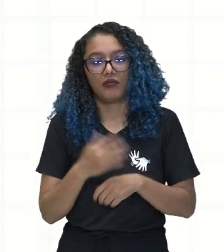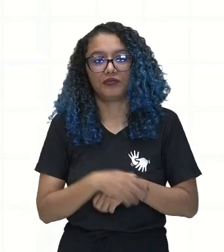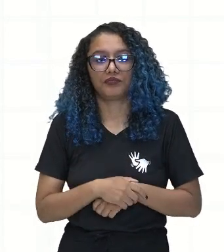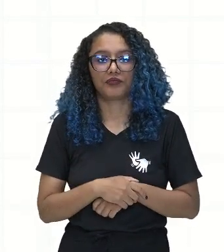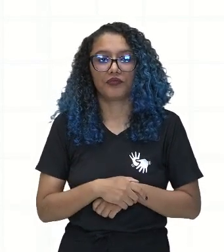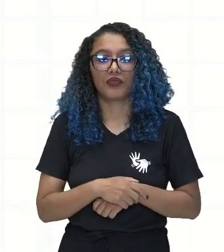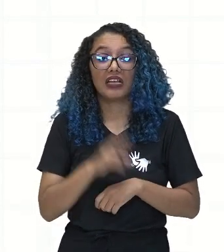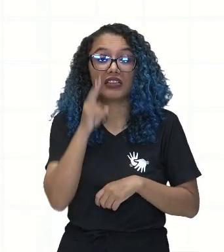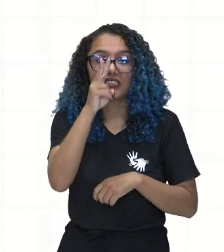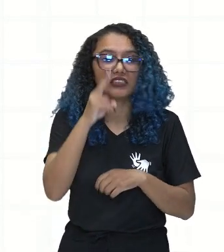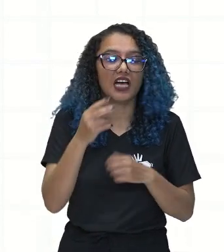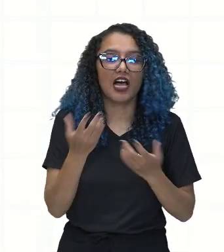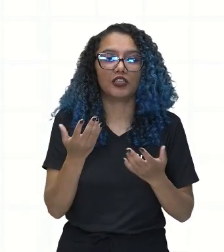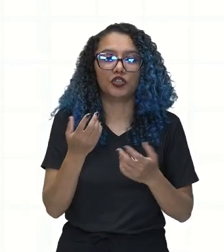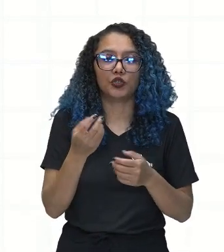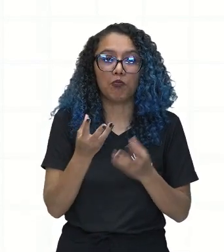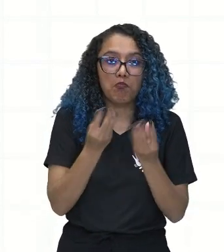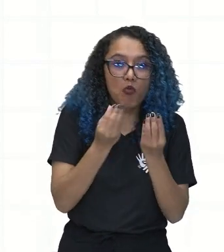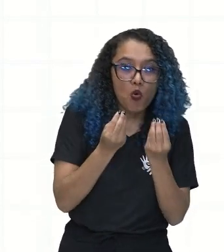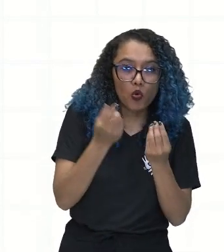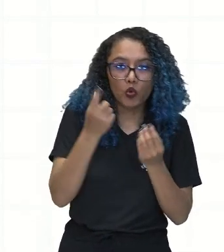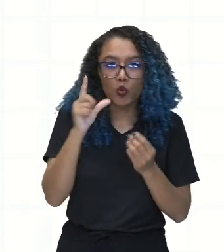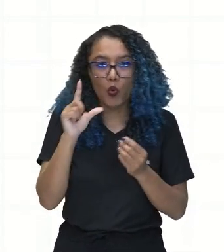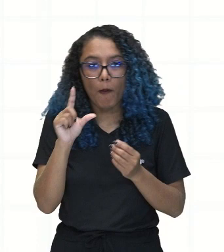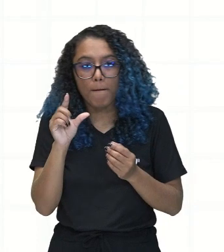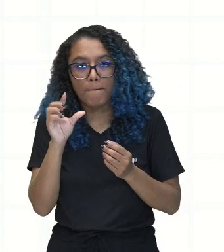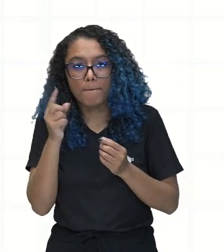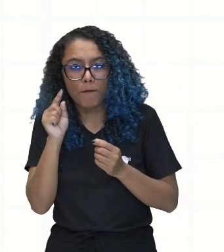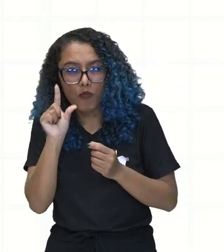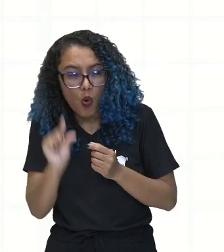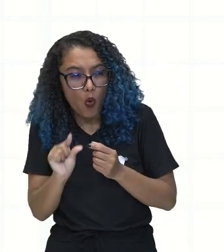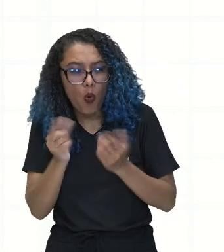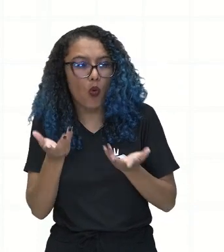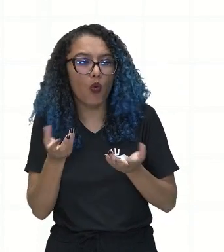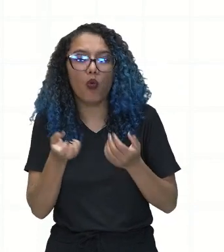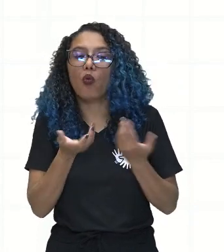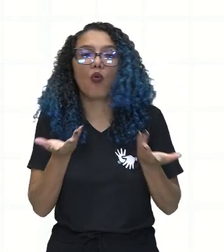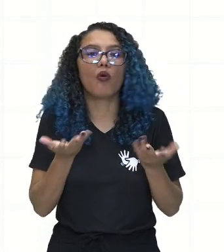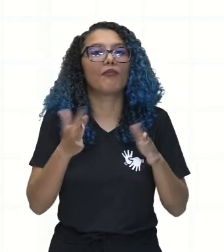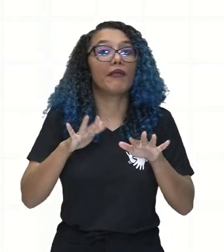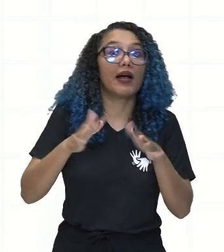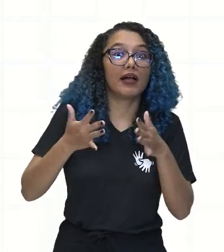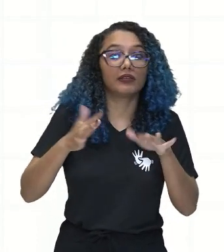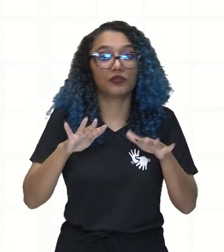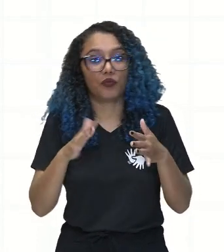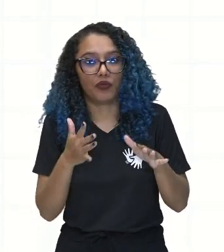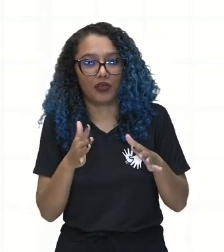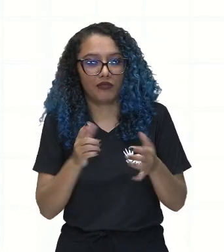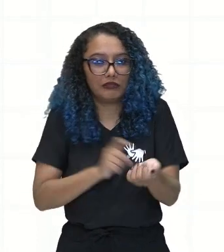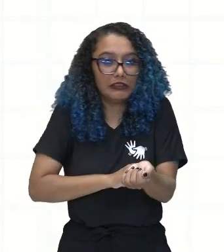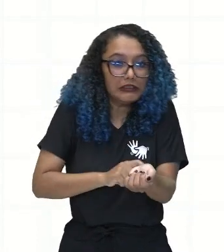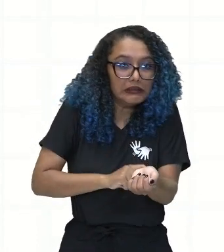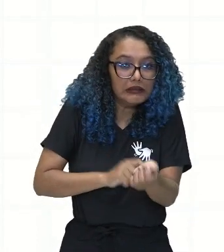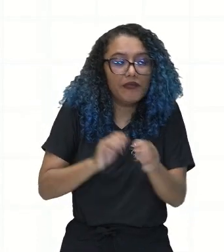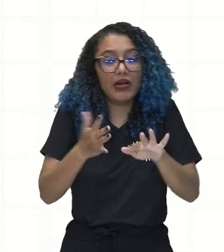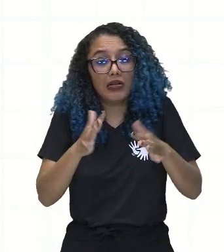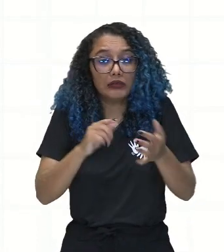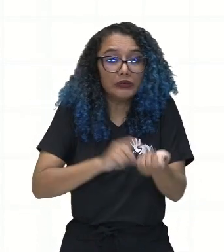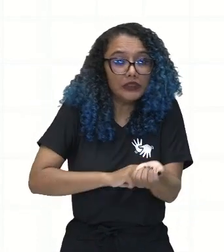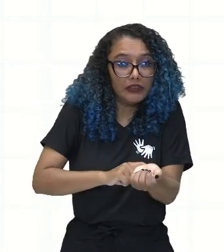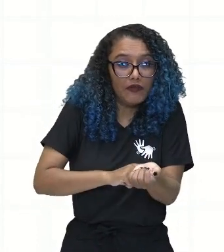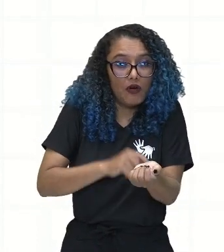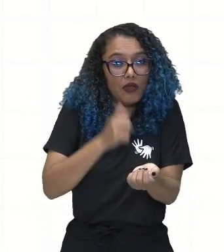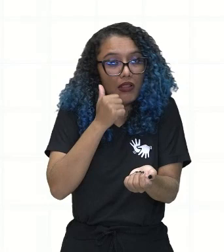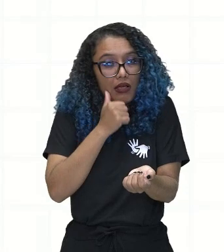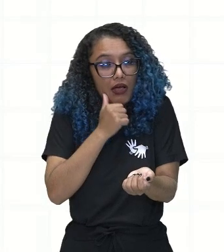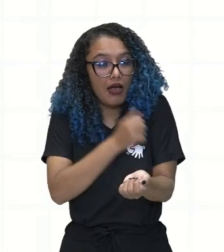intensidade que ela ficou? Ficou meio nervosa. Olha a intensidade, né? Nem muito e nem pouco. Ela ficou meio nervosa, mais